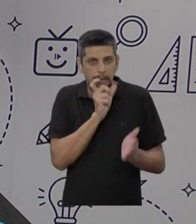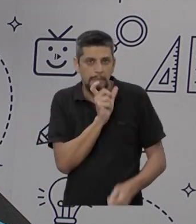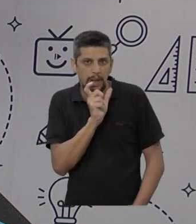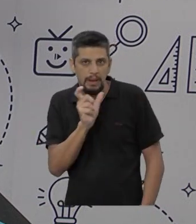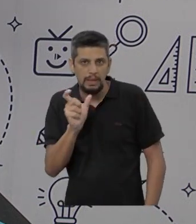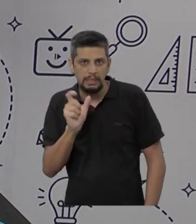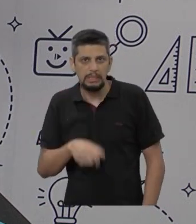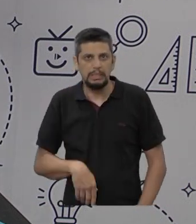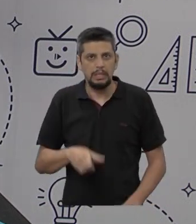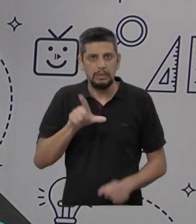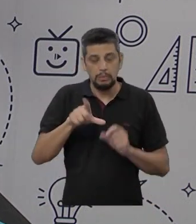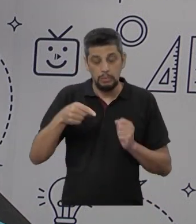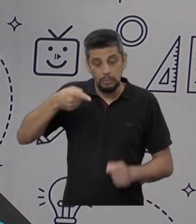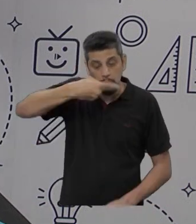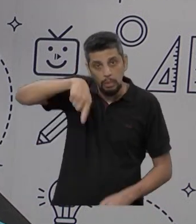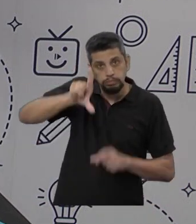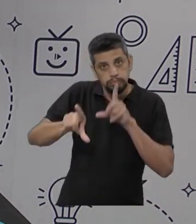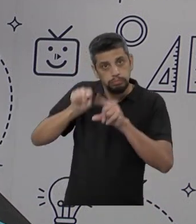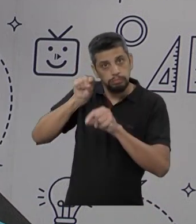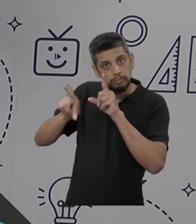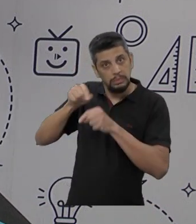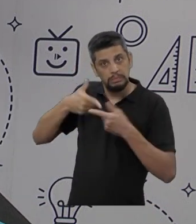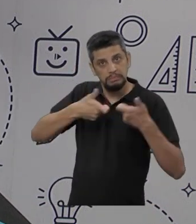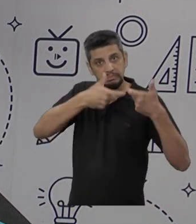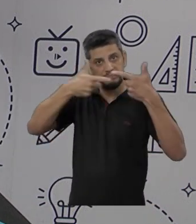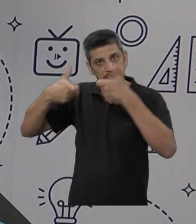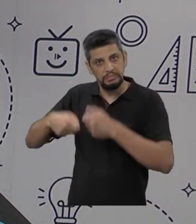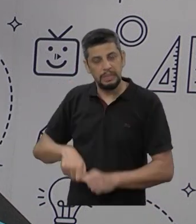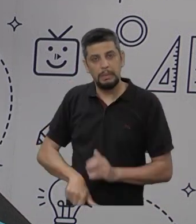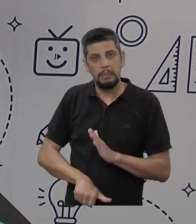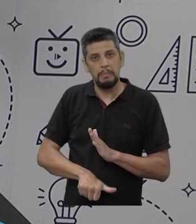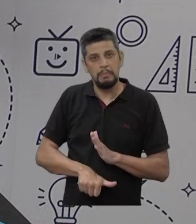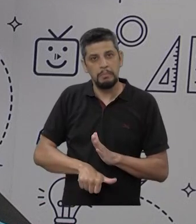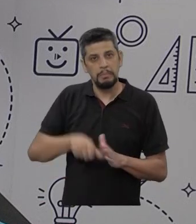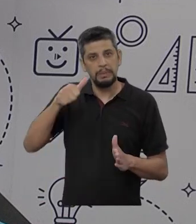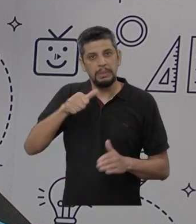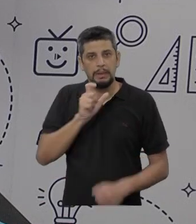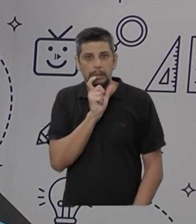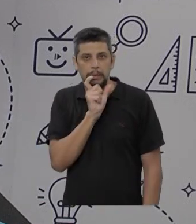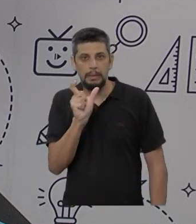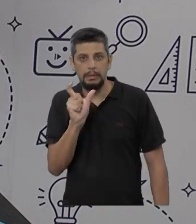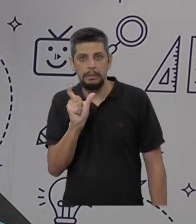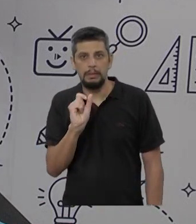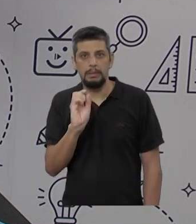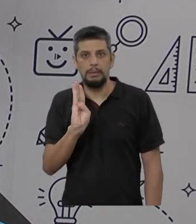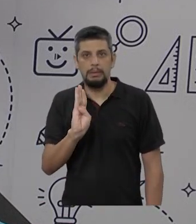uma lida nas palavras que foram escolhidas para esse jogo. Observe a primeira.